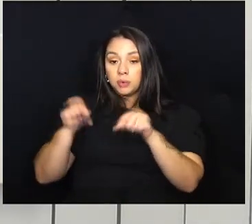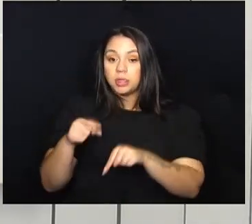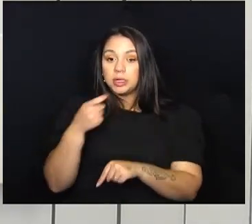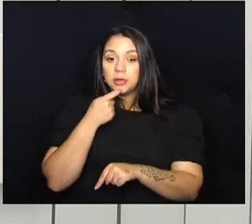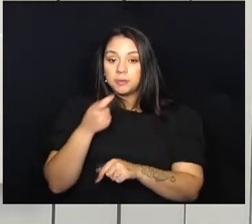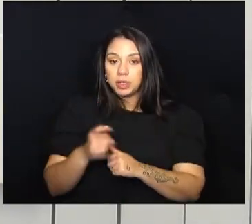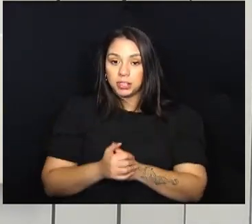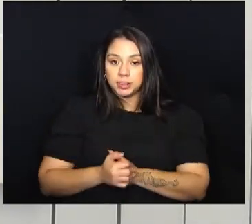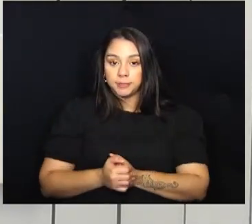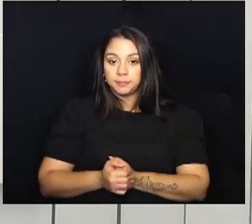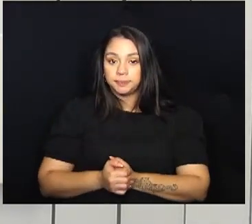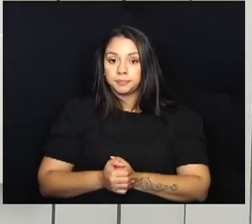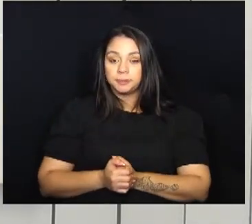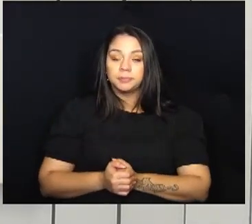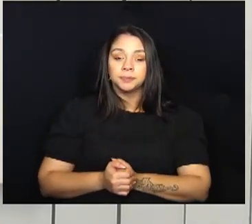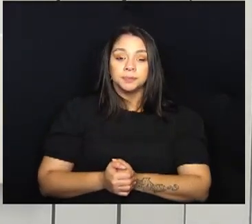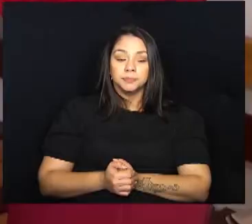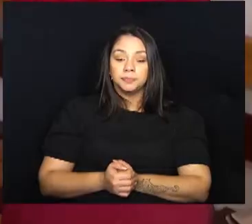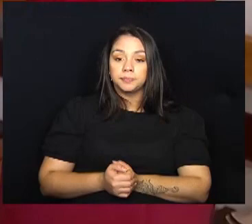Campinas.